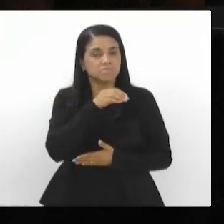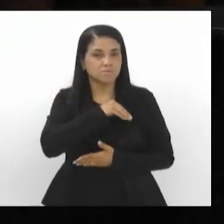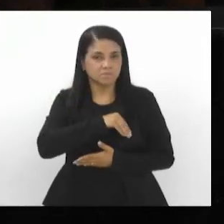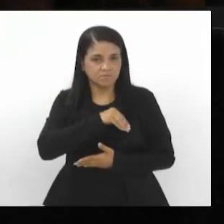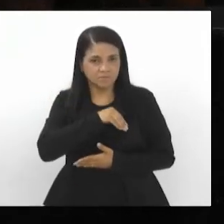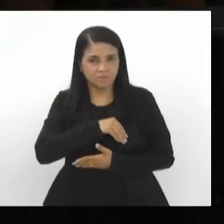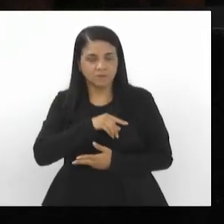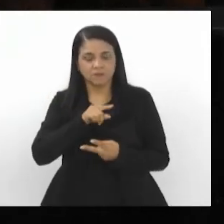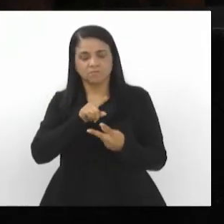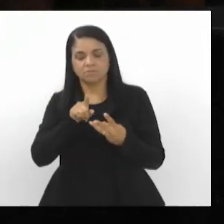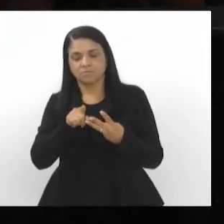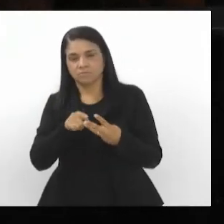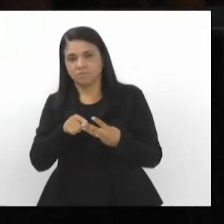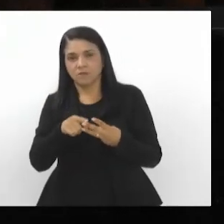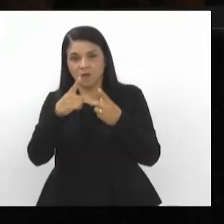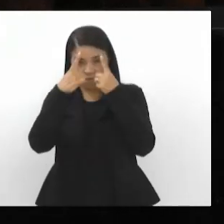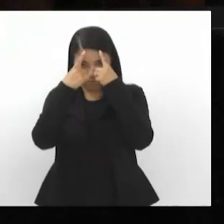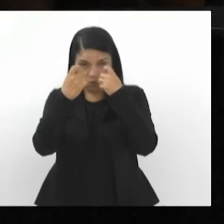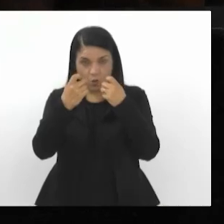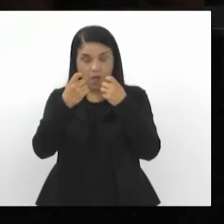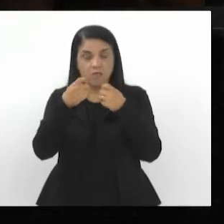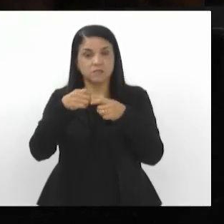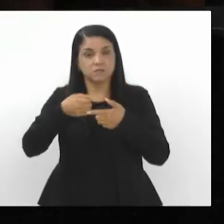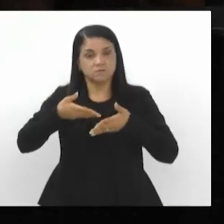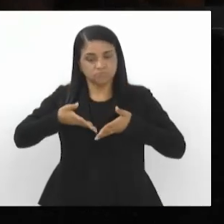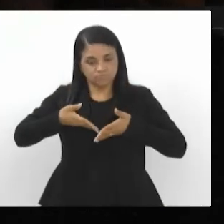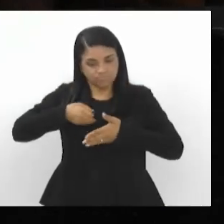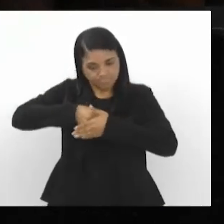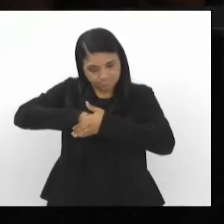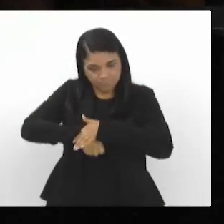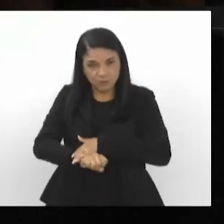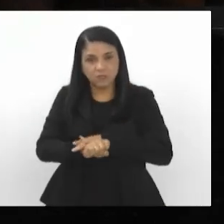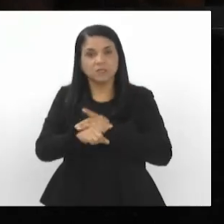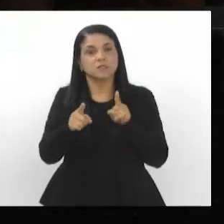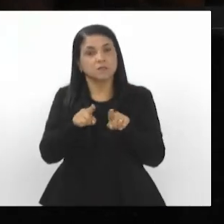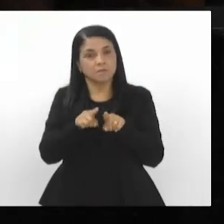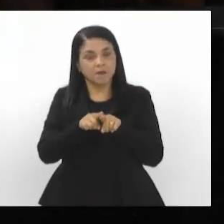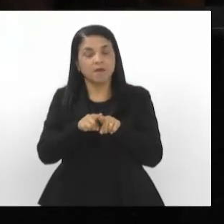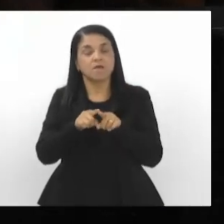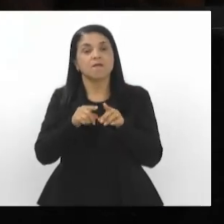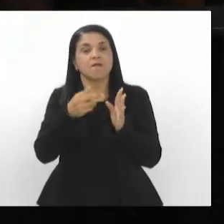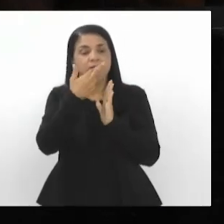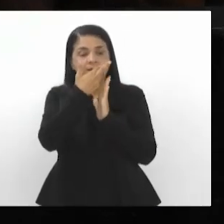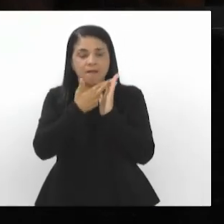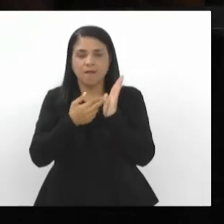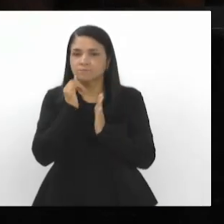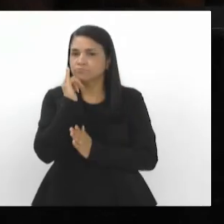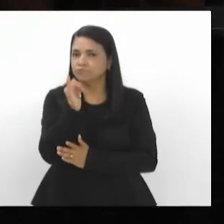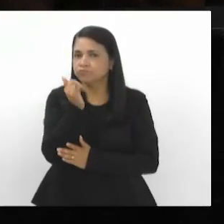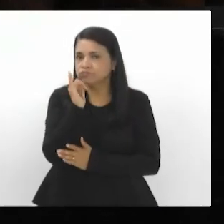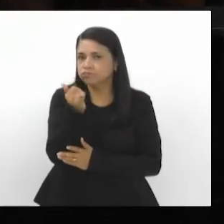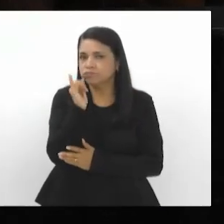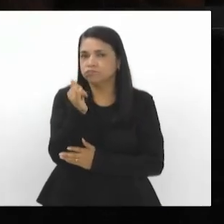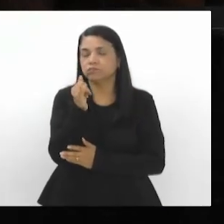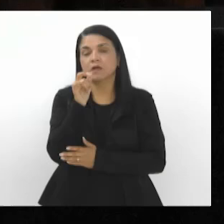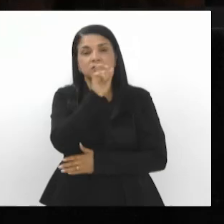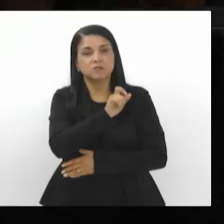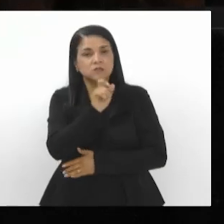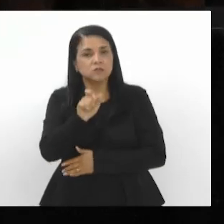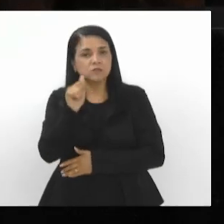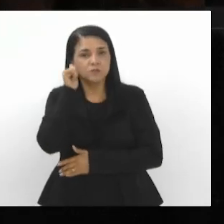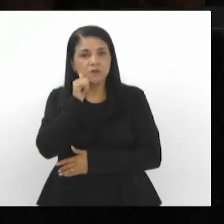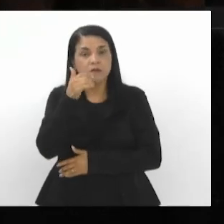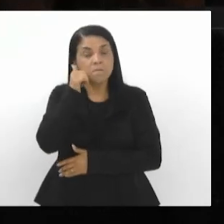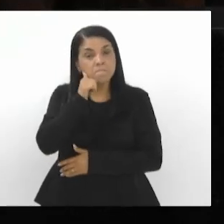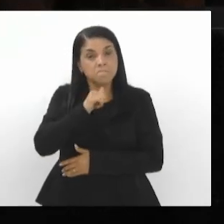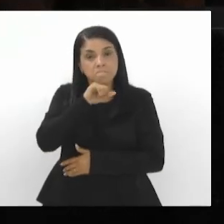relação à superação da violência obstétrica e também trazendo um relato importante sobre as mulheres